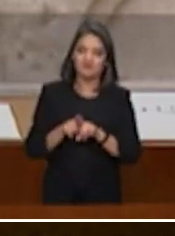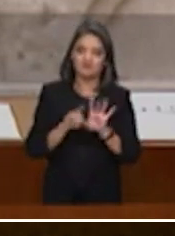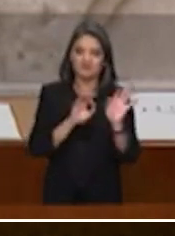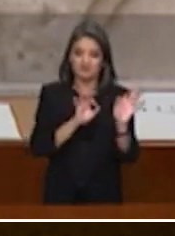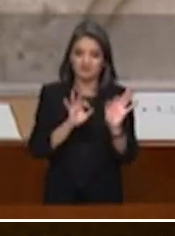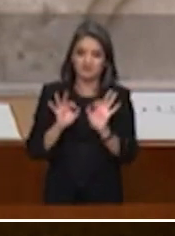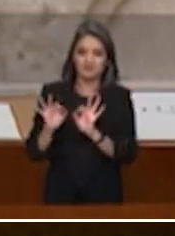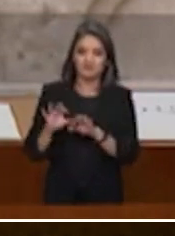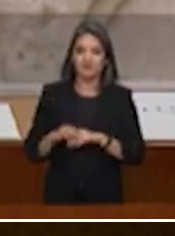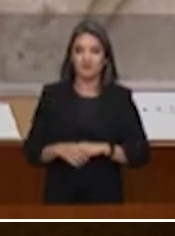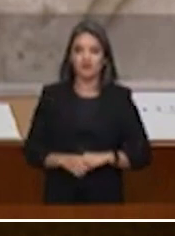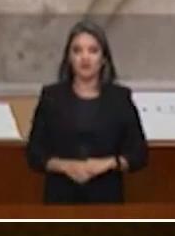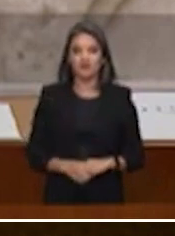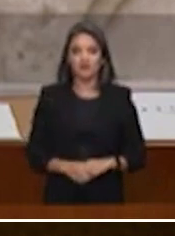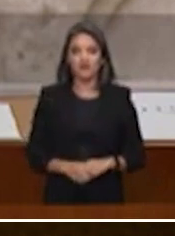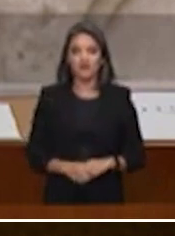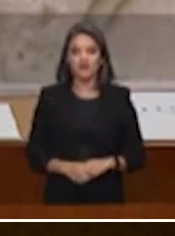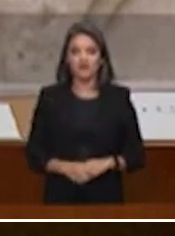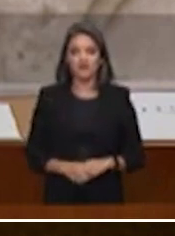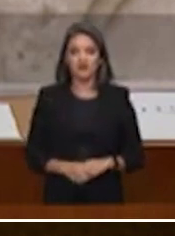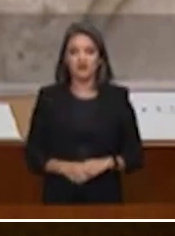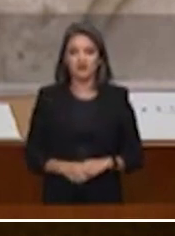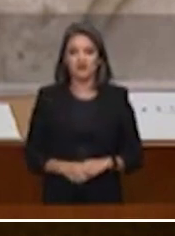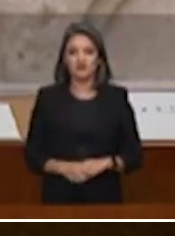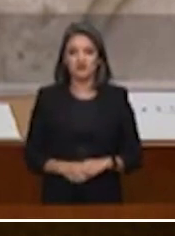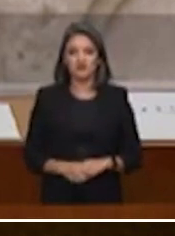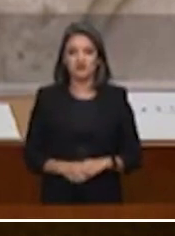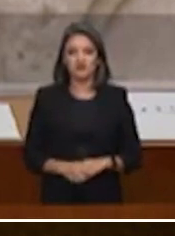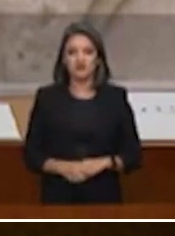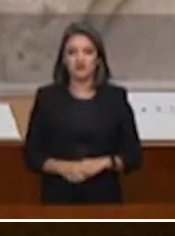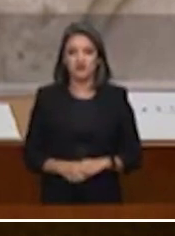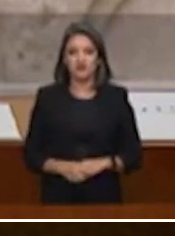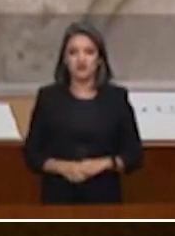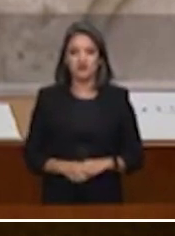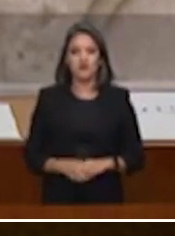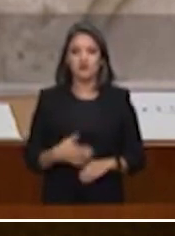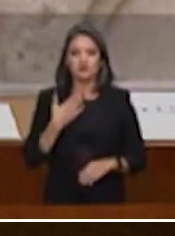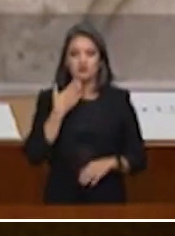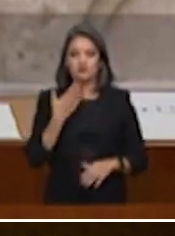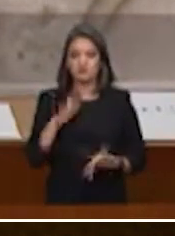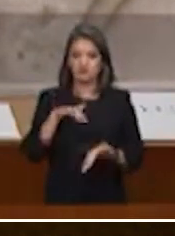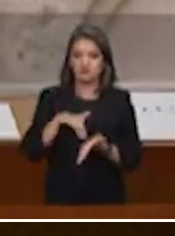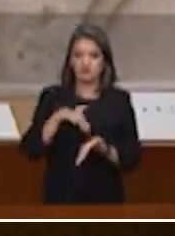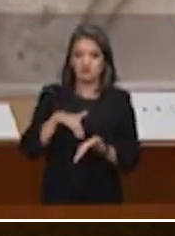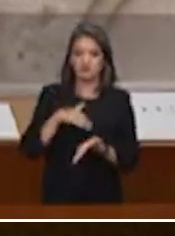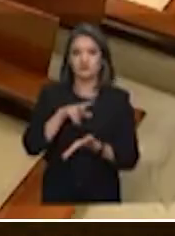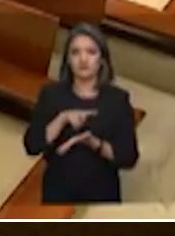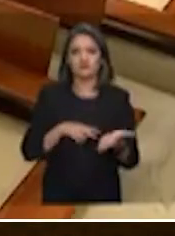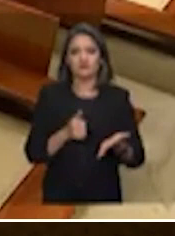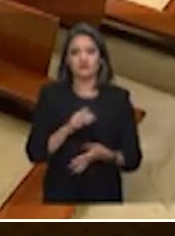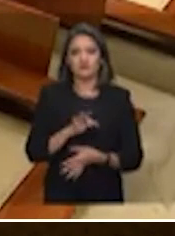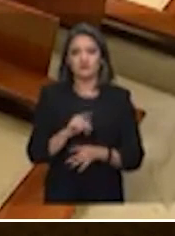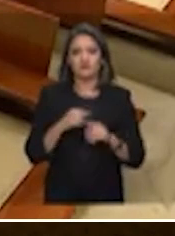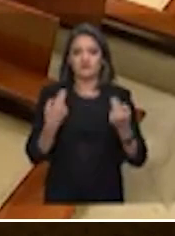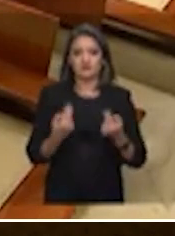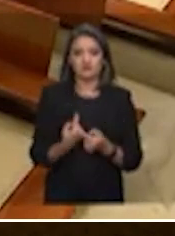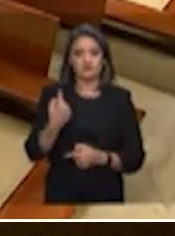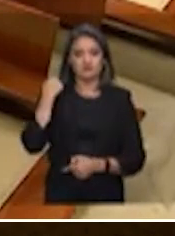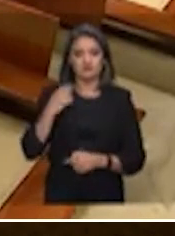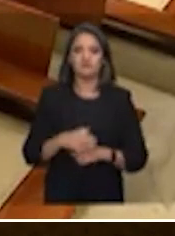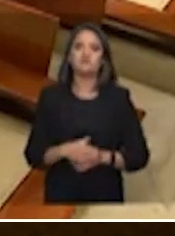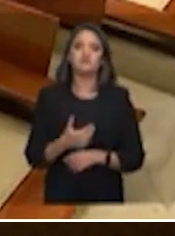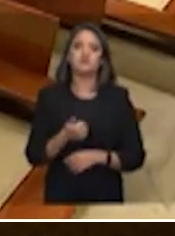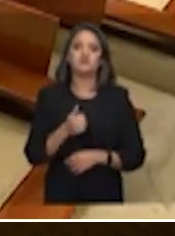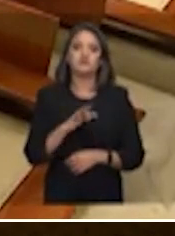Moraes insiste em dizer que por exemplo aqueles atos aqueles os primeiros inquéritos os advogados tiveram acesso mas os advogados